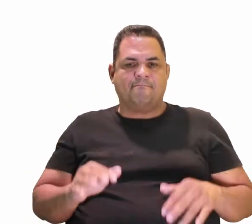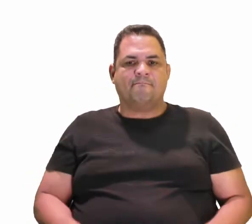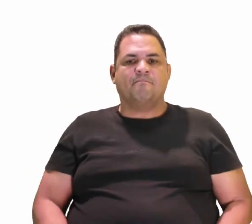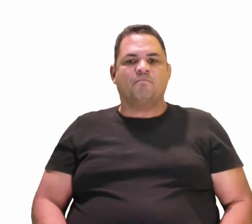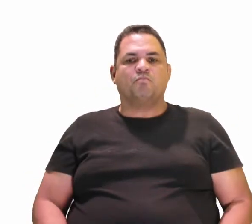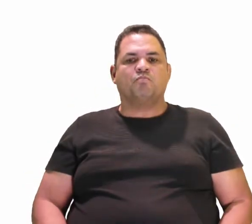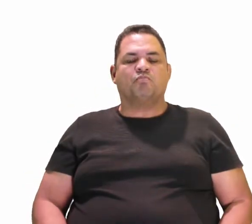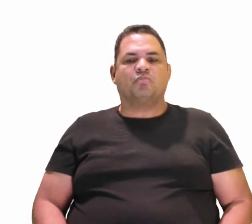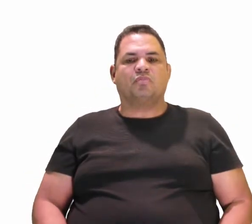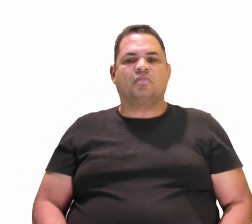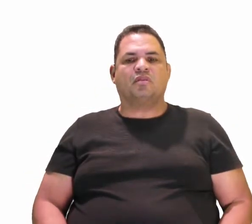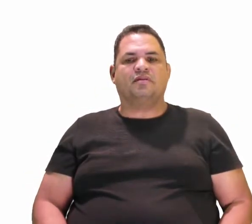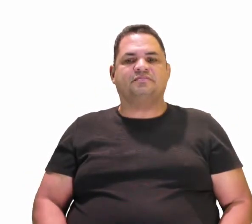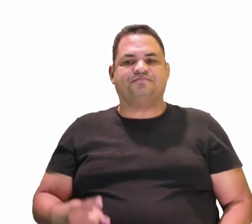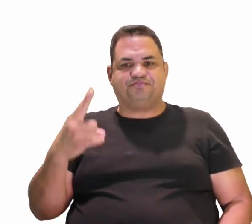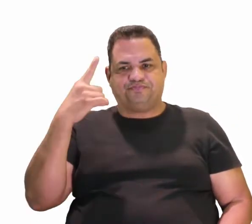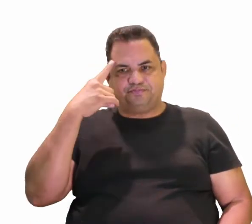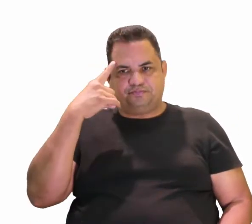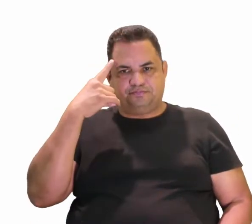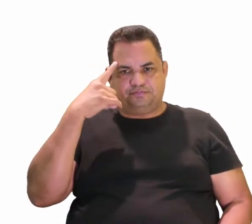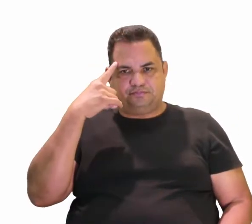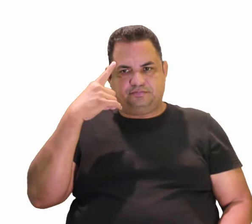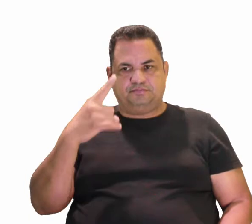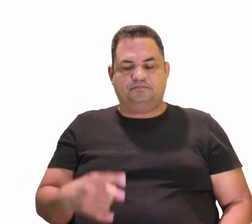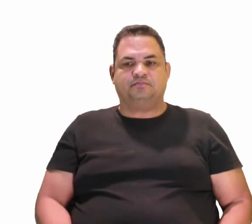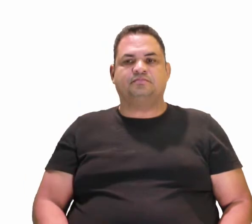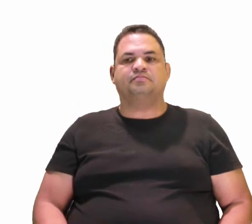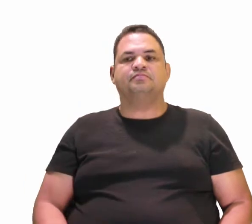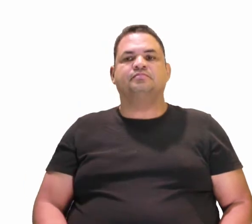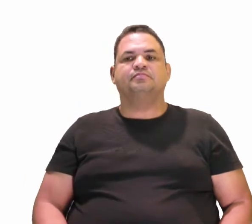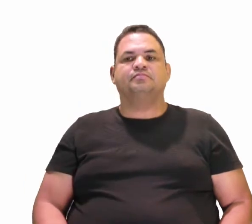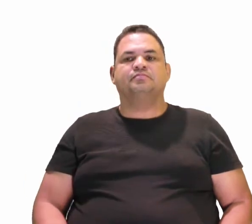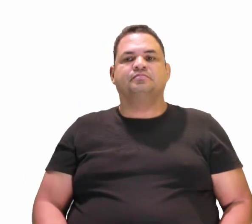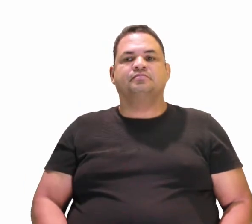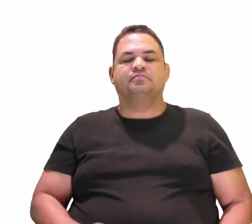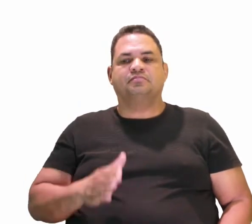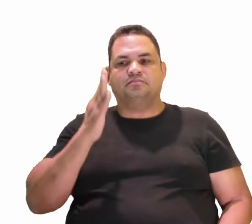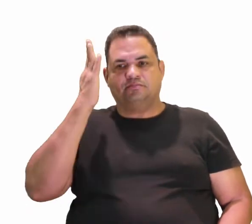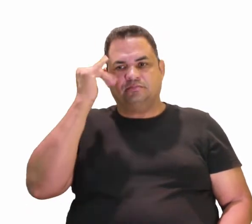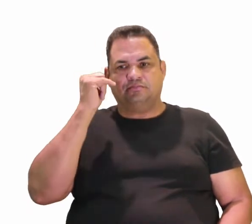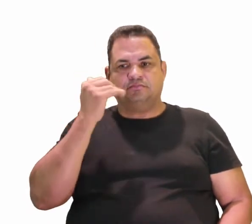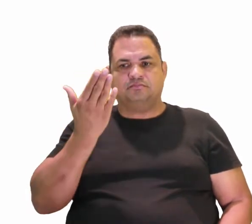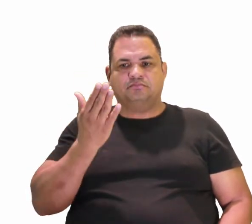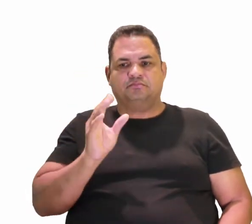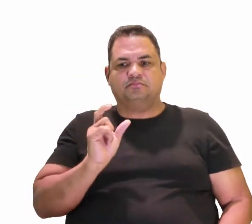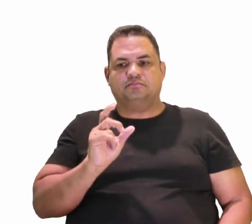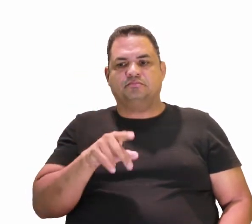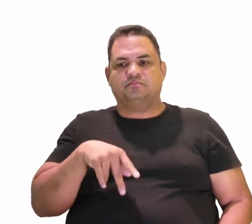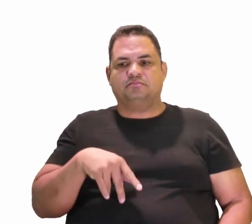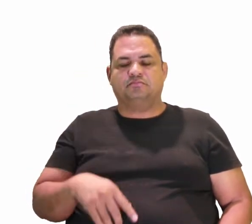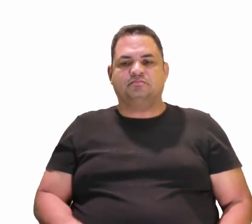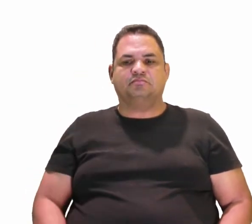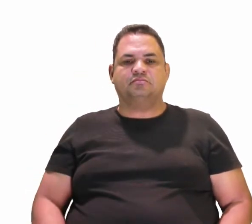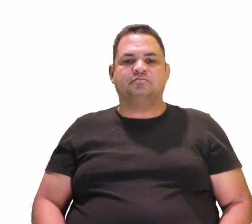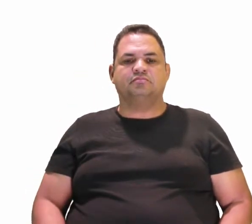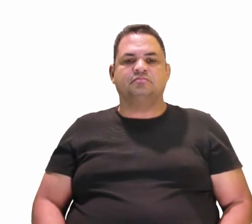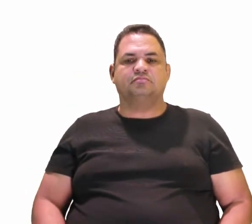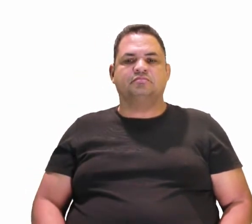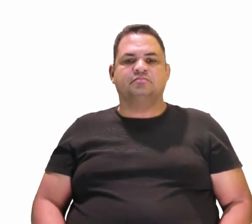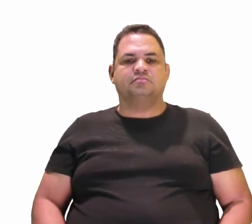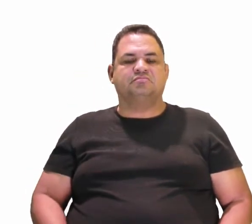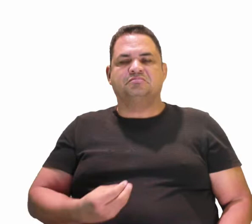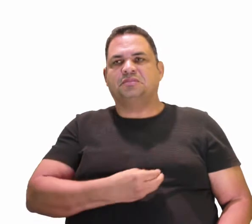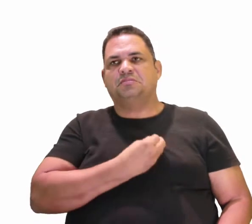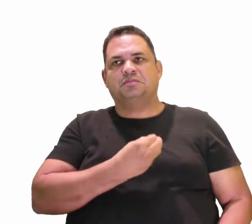palavra, vai ficar pensar, pensar. E a gente sabe que pensar não está conjugado. Não está no presente, não está